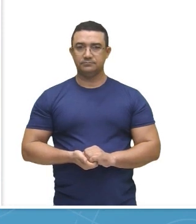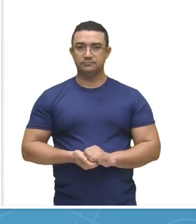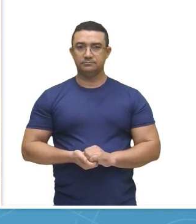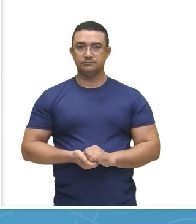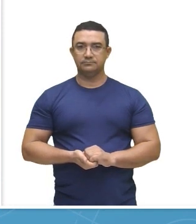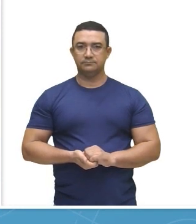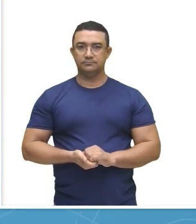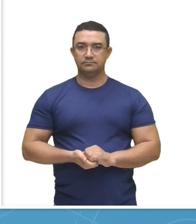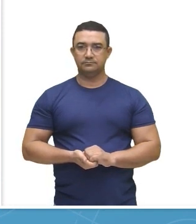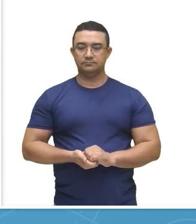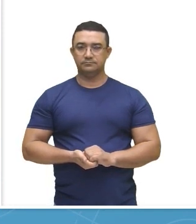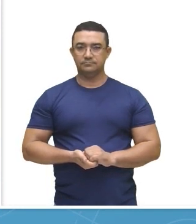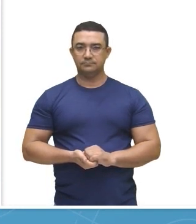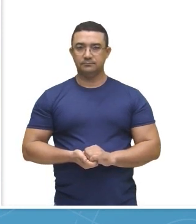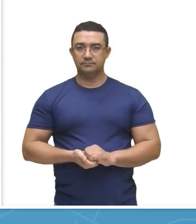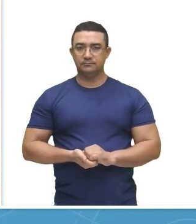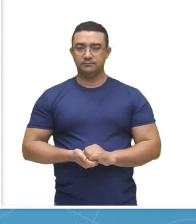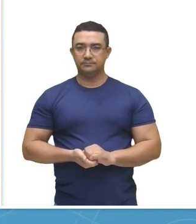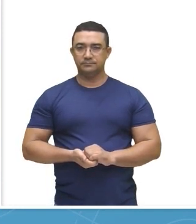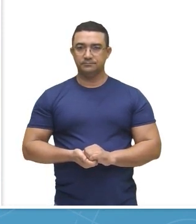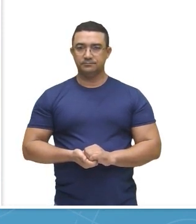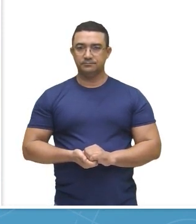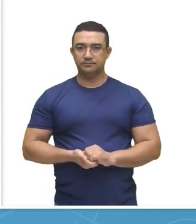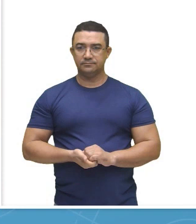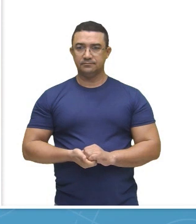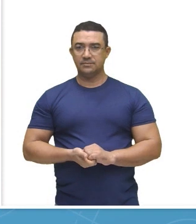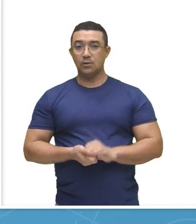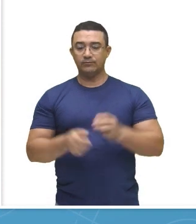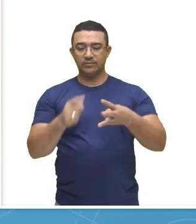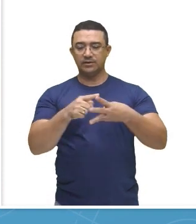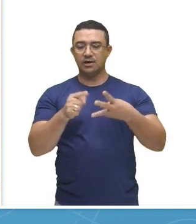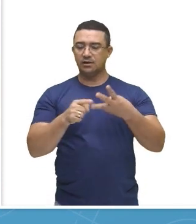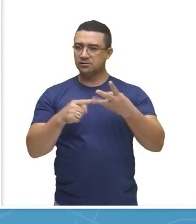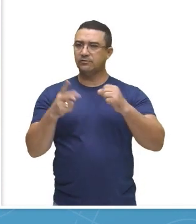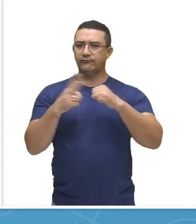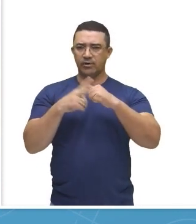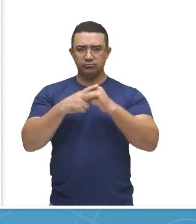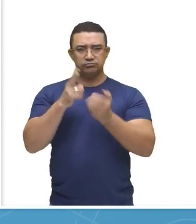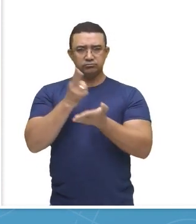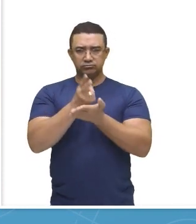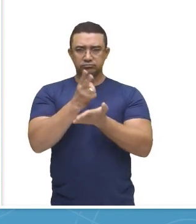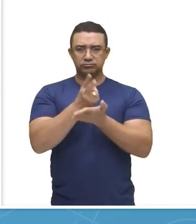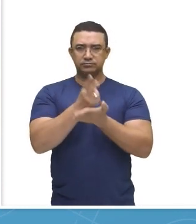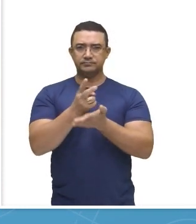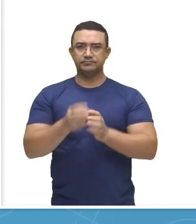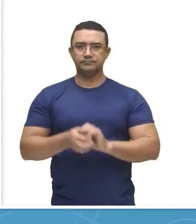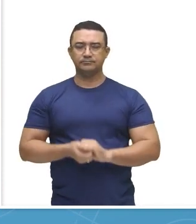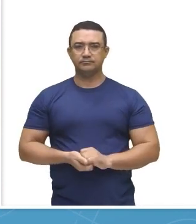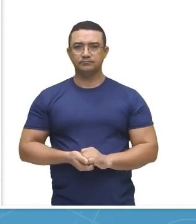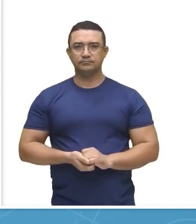tambaqui, eu comerei tambaqui. Três verbos sempre.